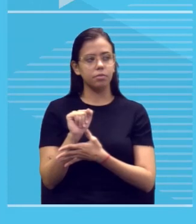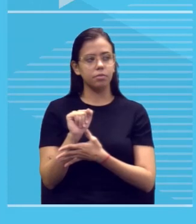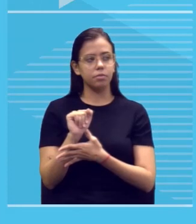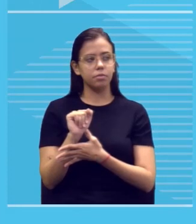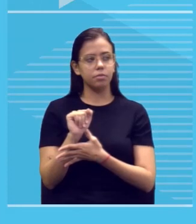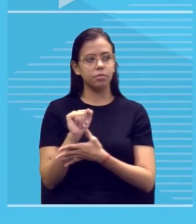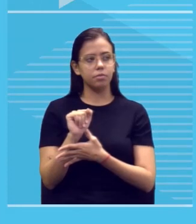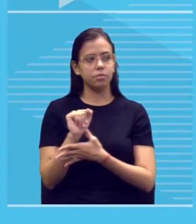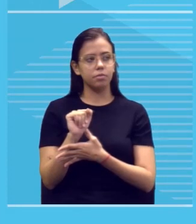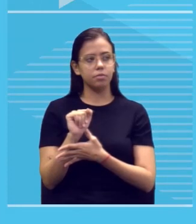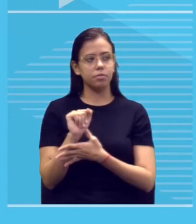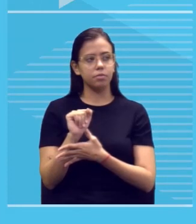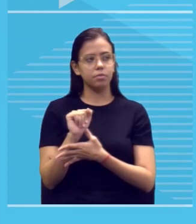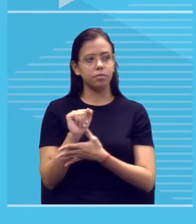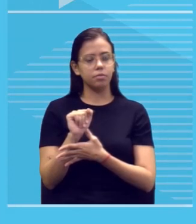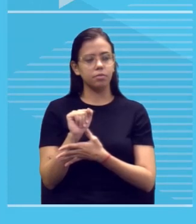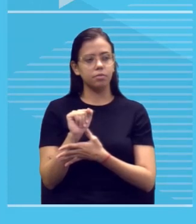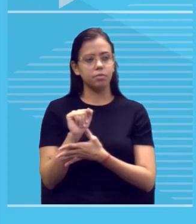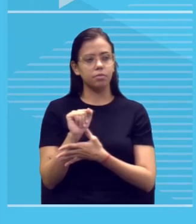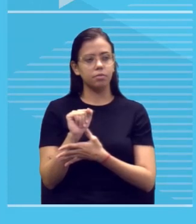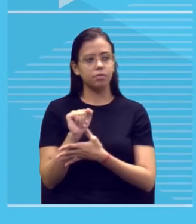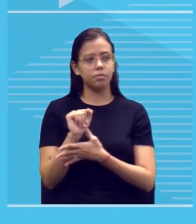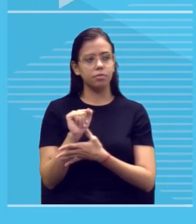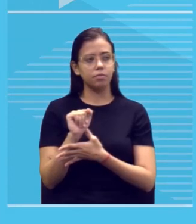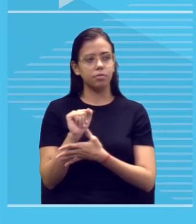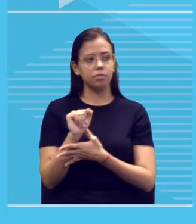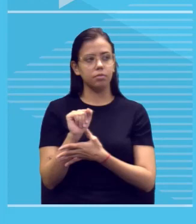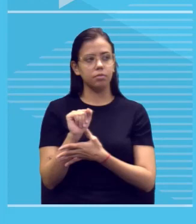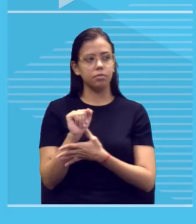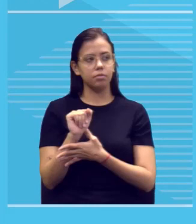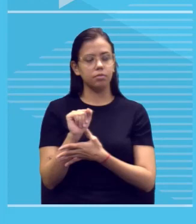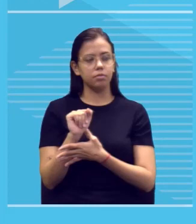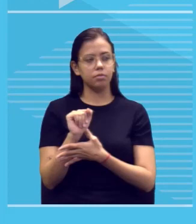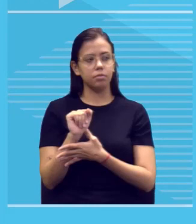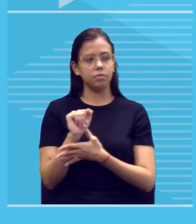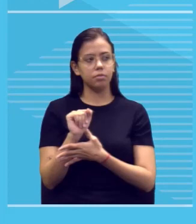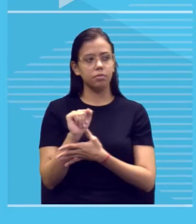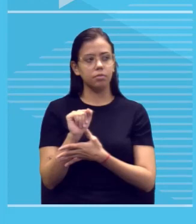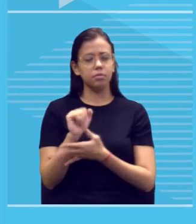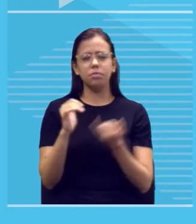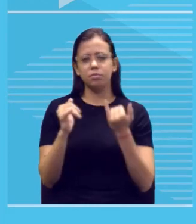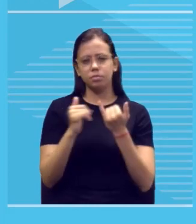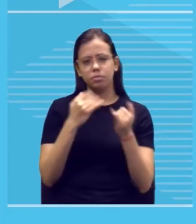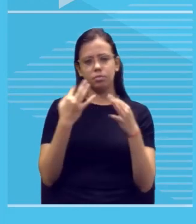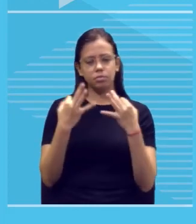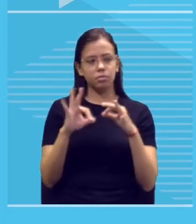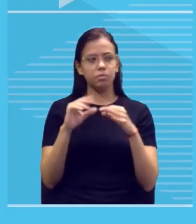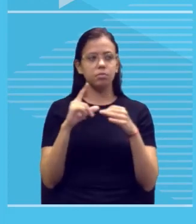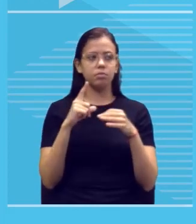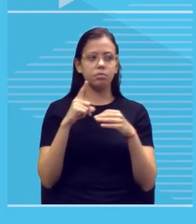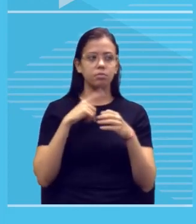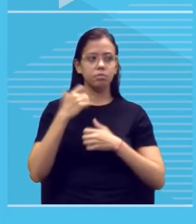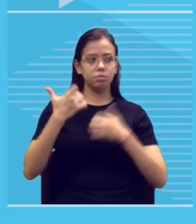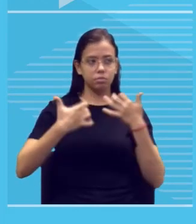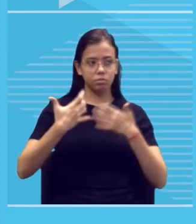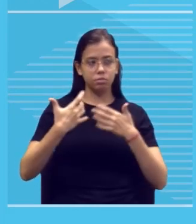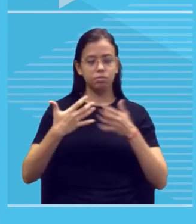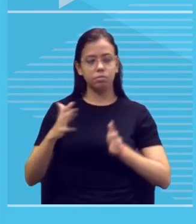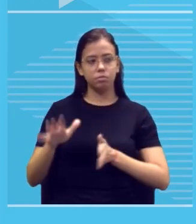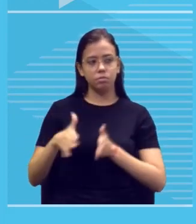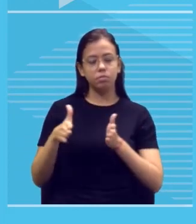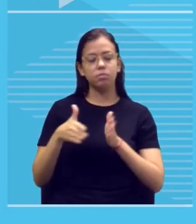impacto emocional justificação de cada cena por si mesmo Professor aqui tá certo né argumentação que aguça o espírito crítico